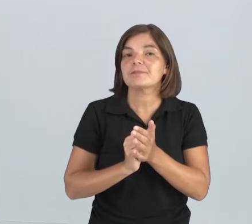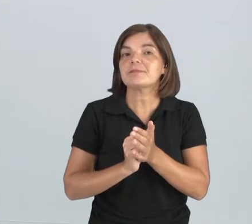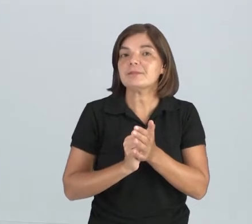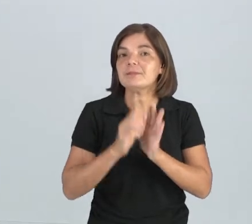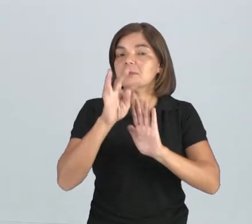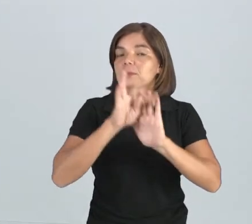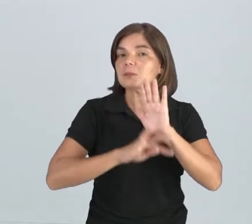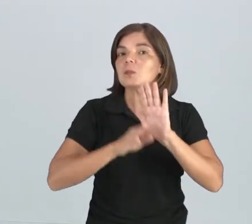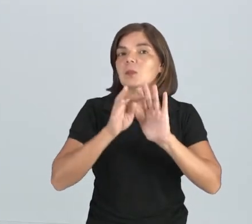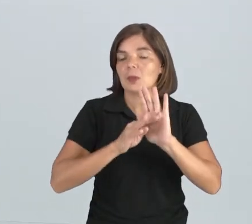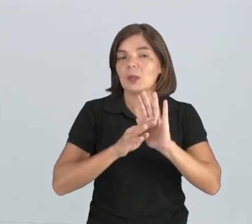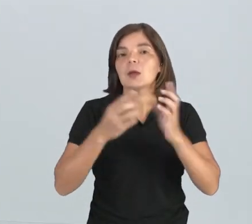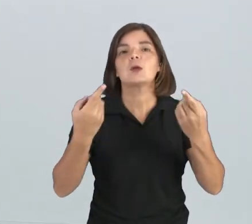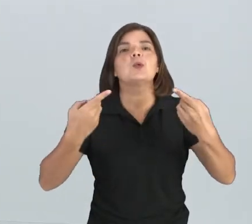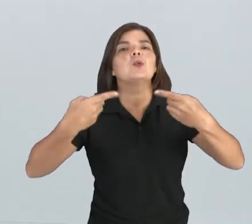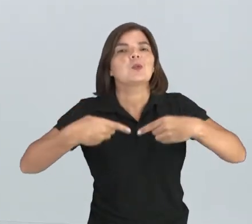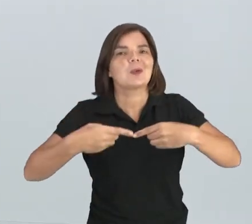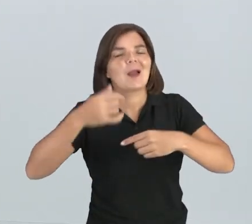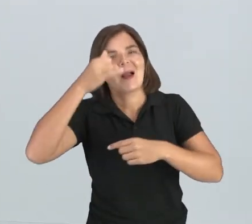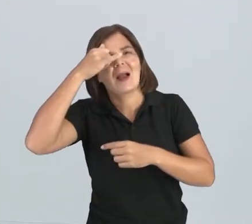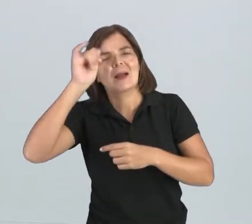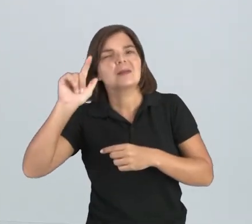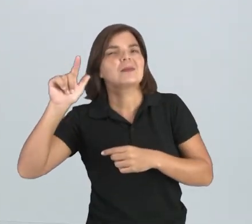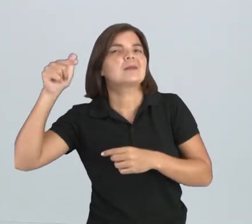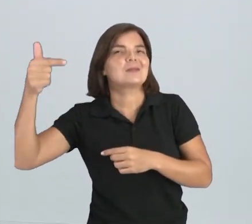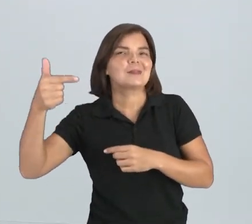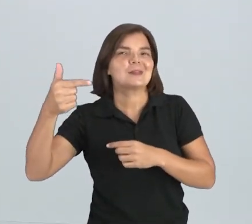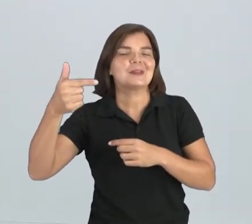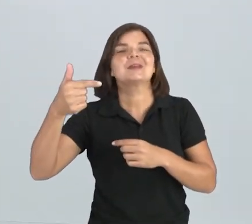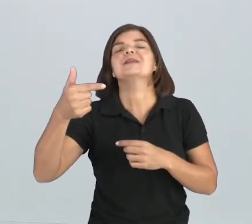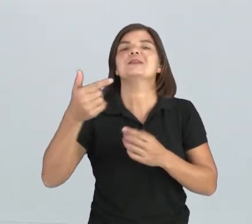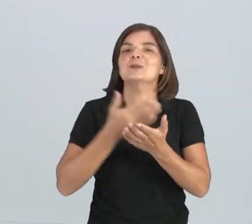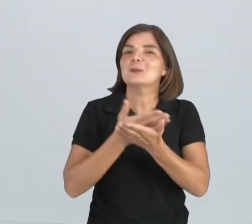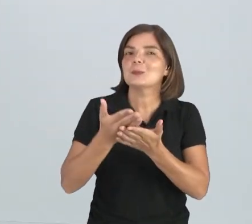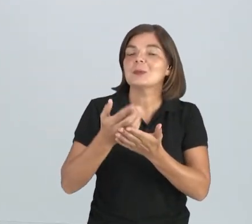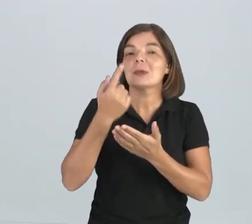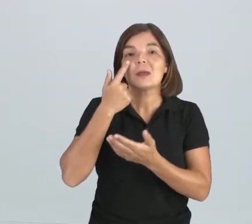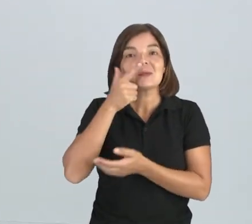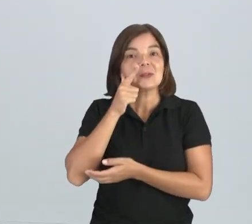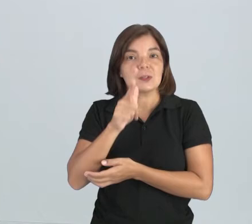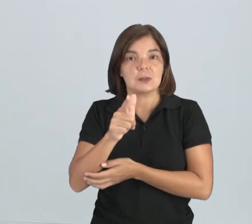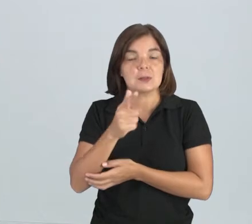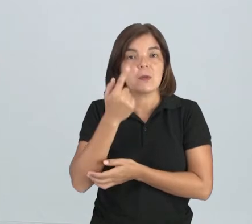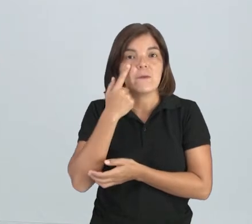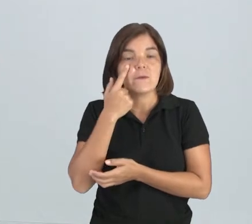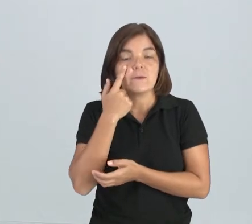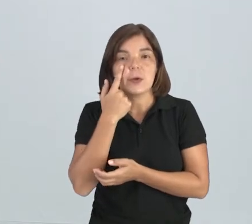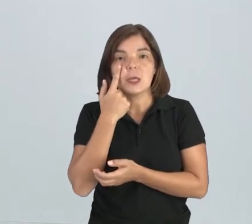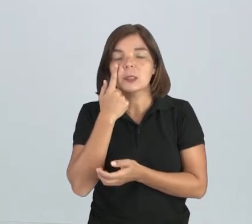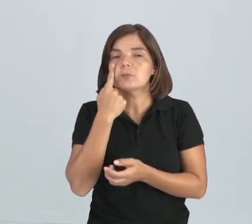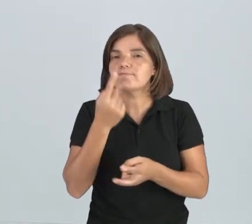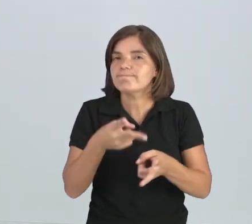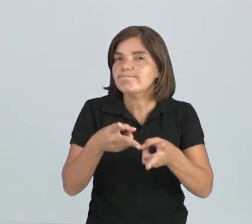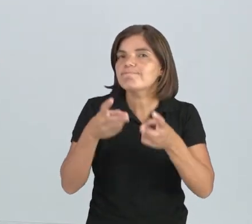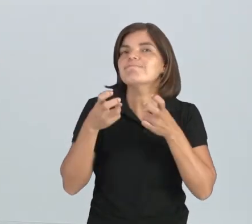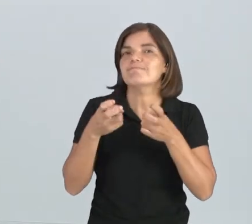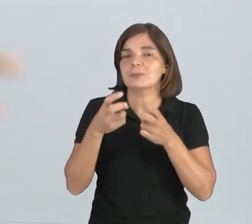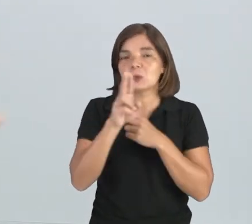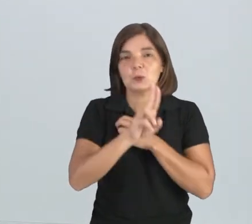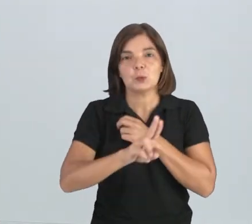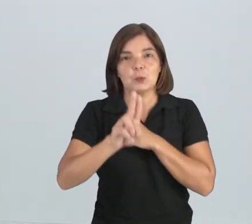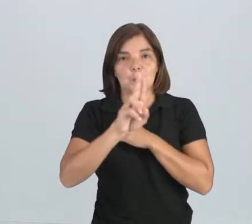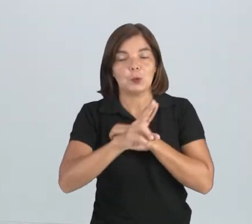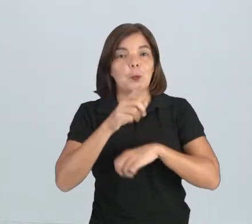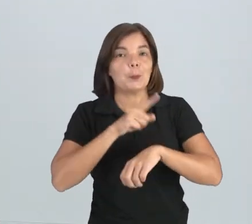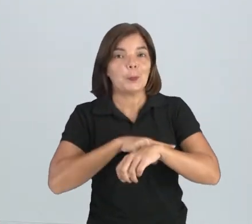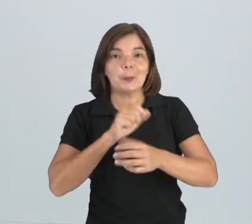texto, quis contra-argumentar aquela ideia lá de cima. Aí você vai conseguindo enxergar esses elementos para você utilizar